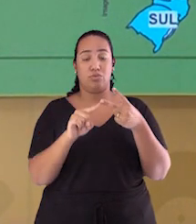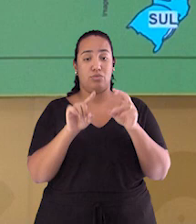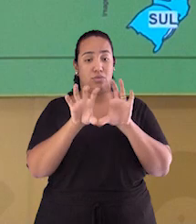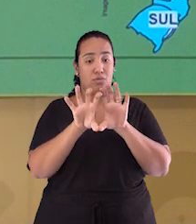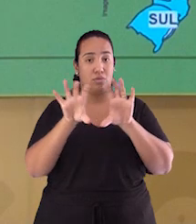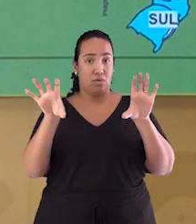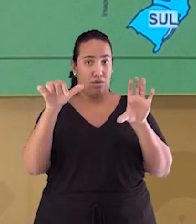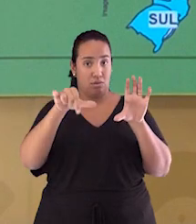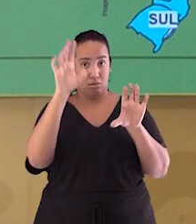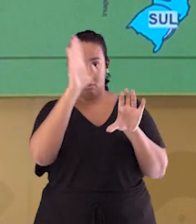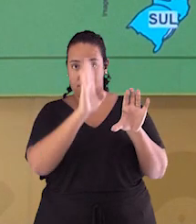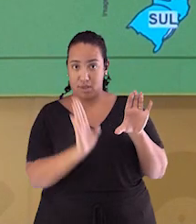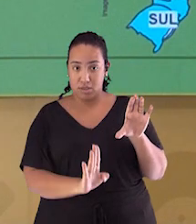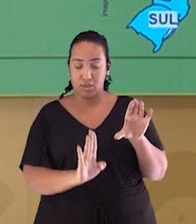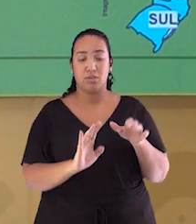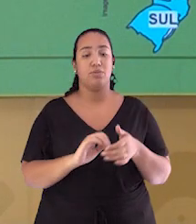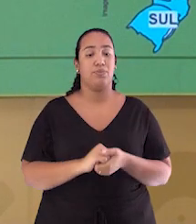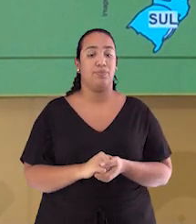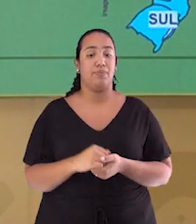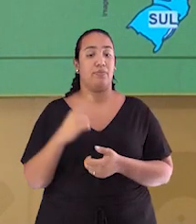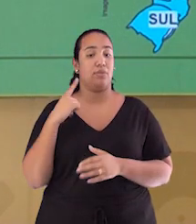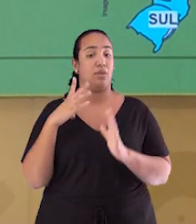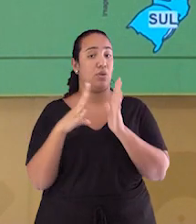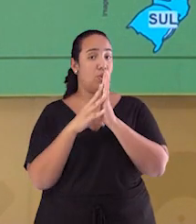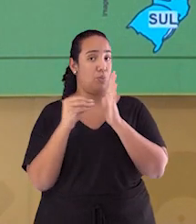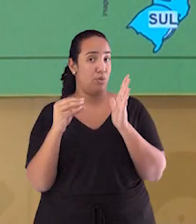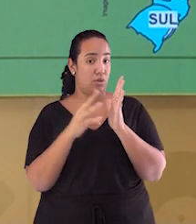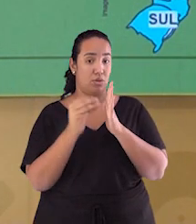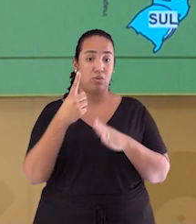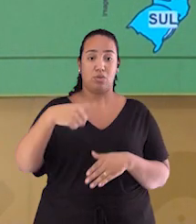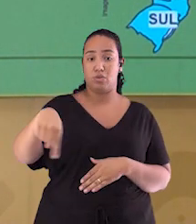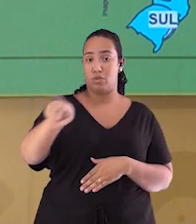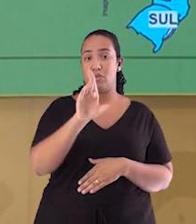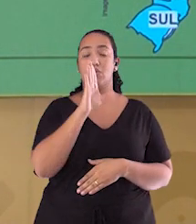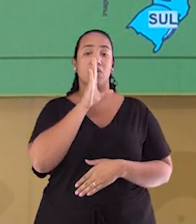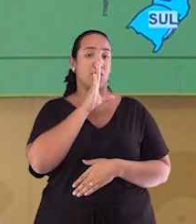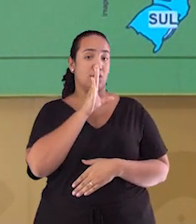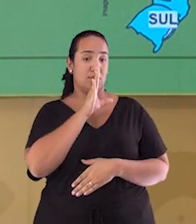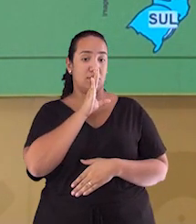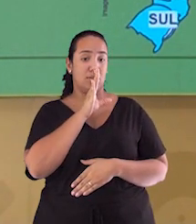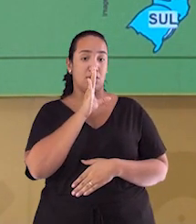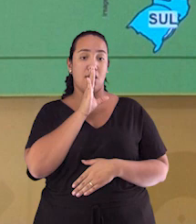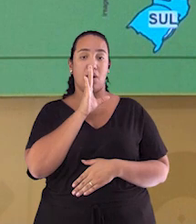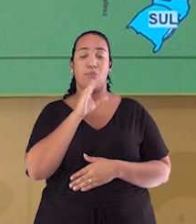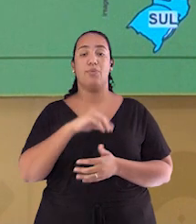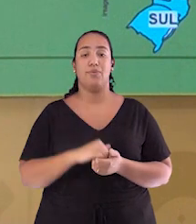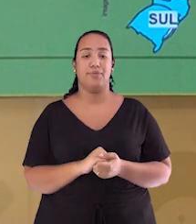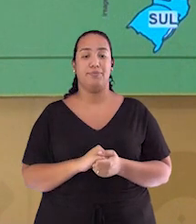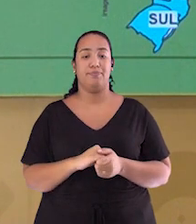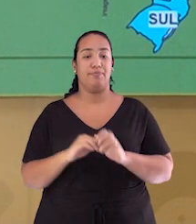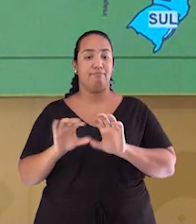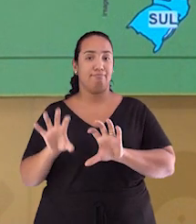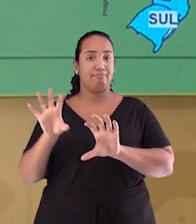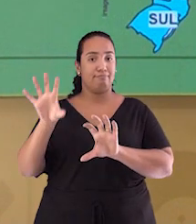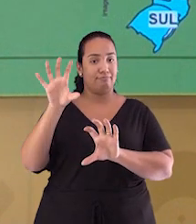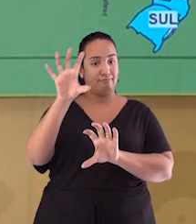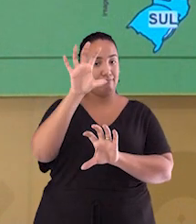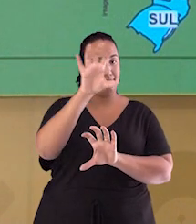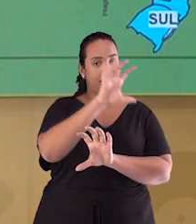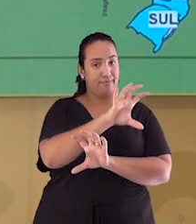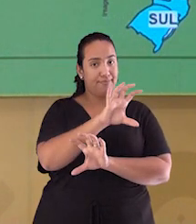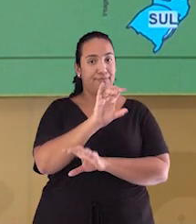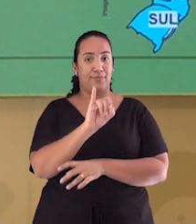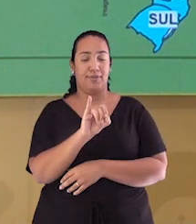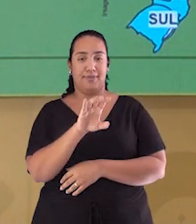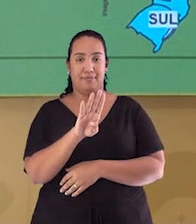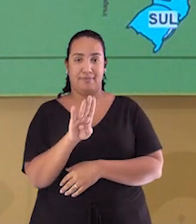formas de divisão do Brasil. Há um modelo mais conhecido de divisão por macro-regiões pelo IBGE,